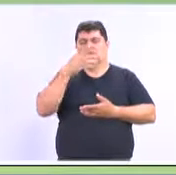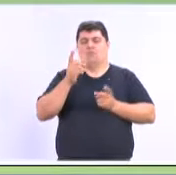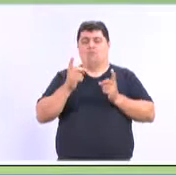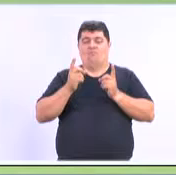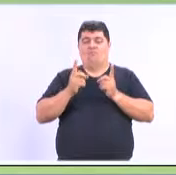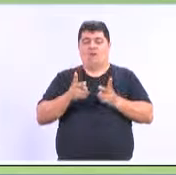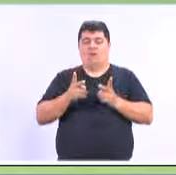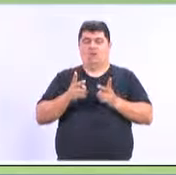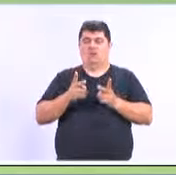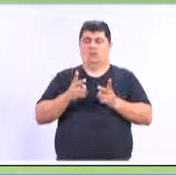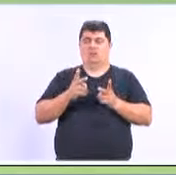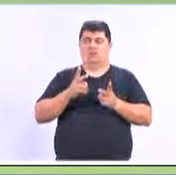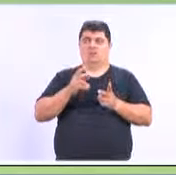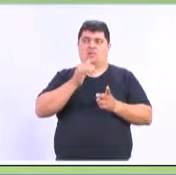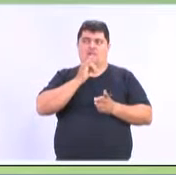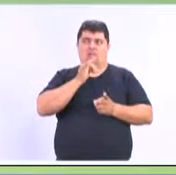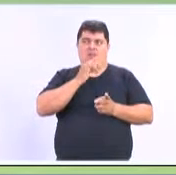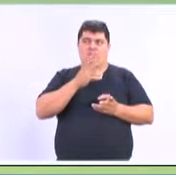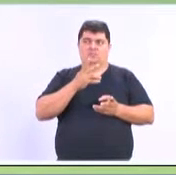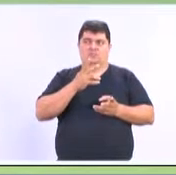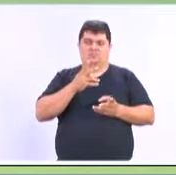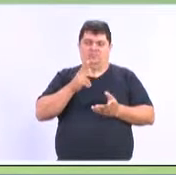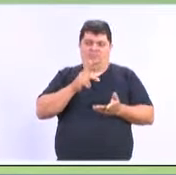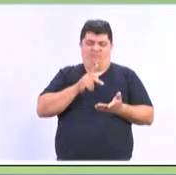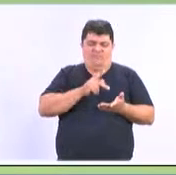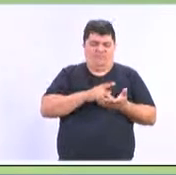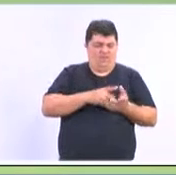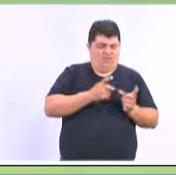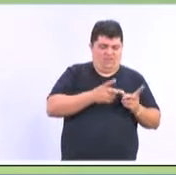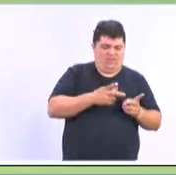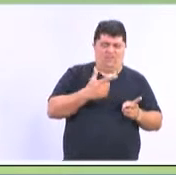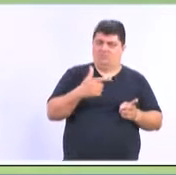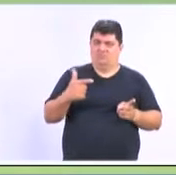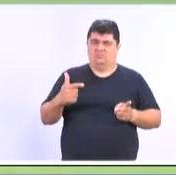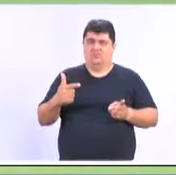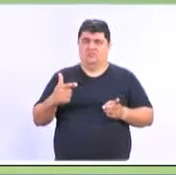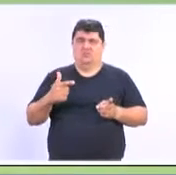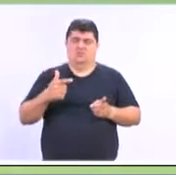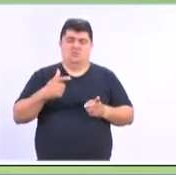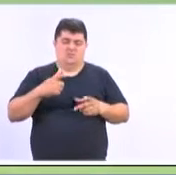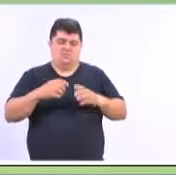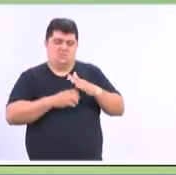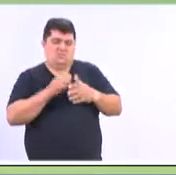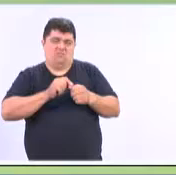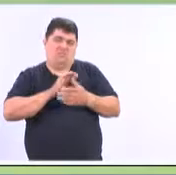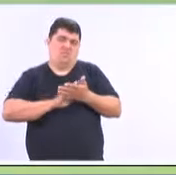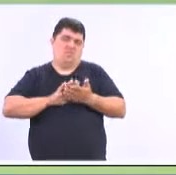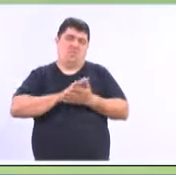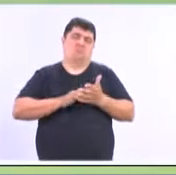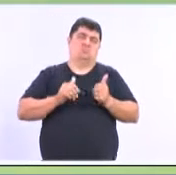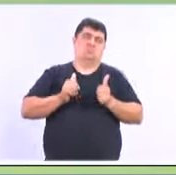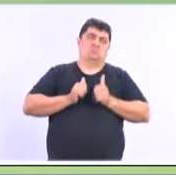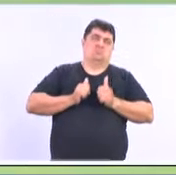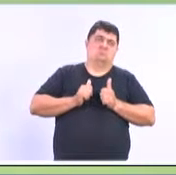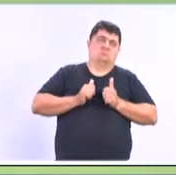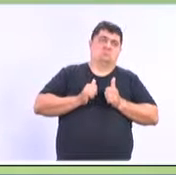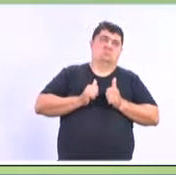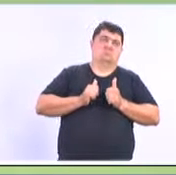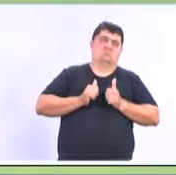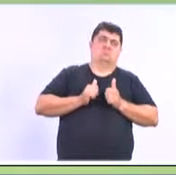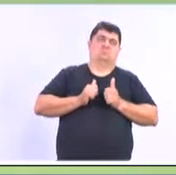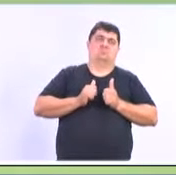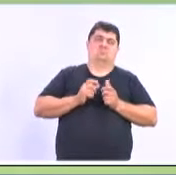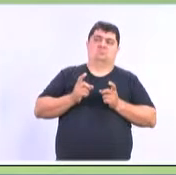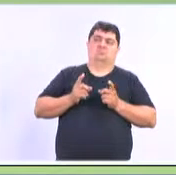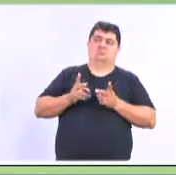É aquela venda que não é venda, né? Não representa o sacrifício ou esforço da empresa. Ou seja, não